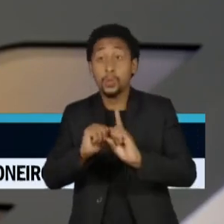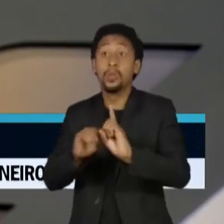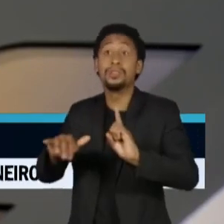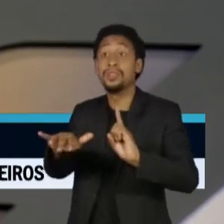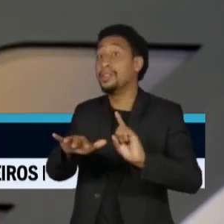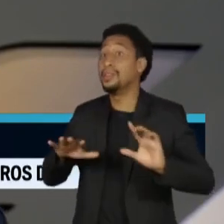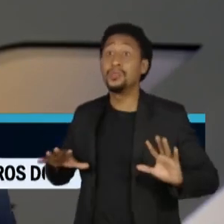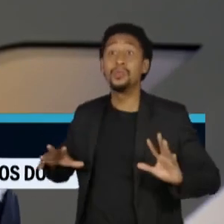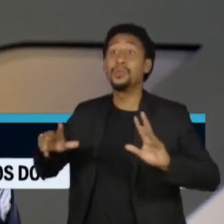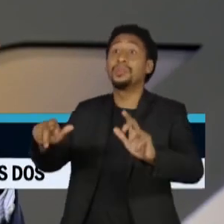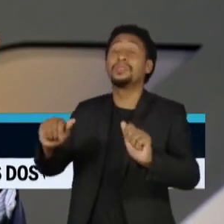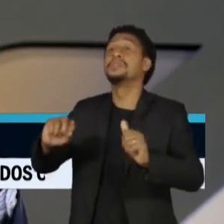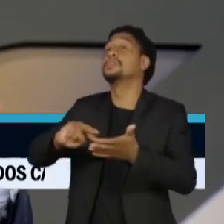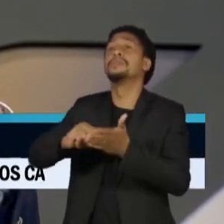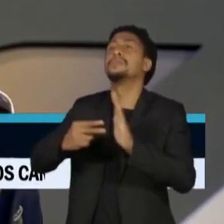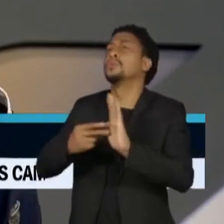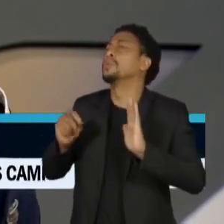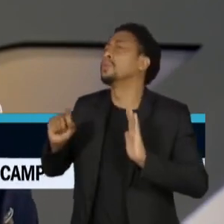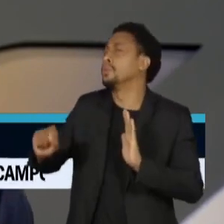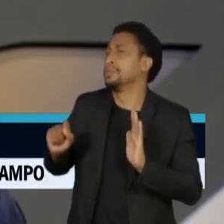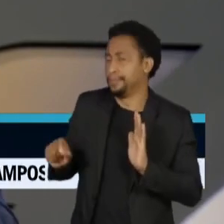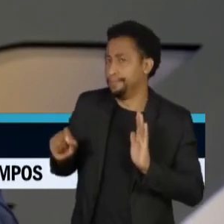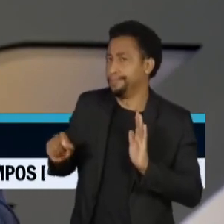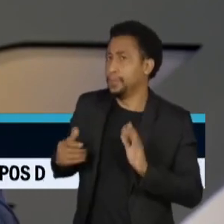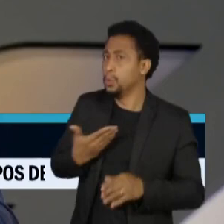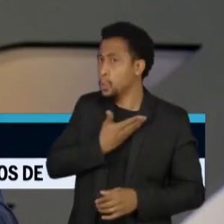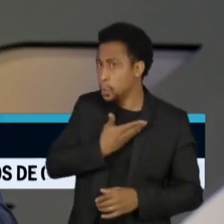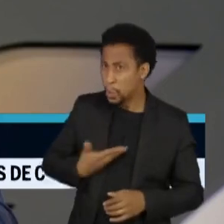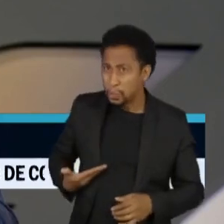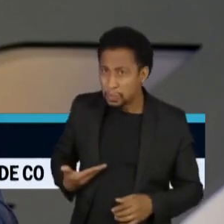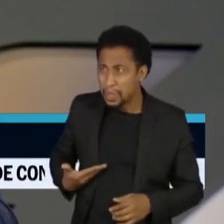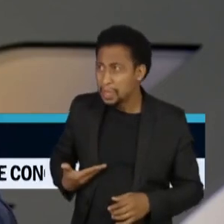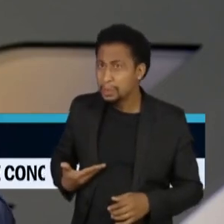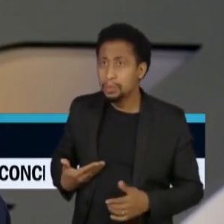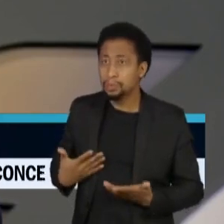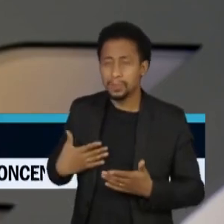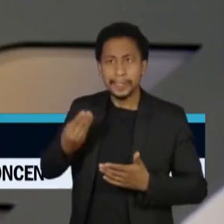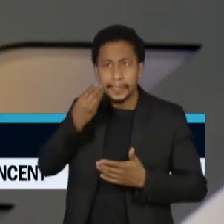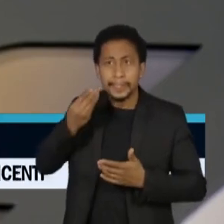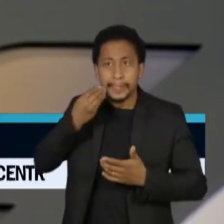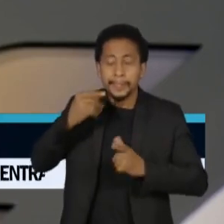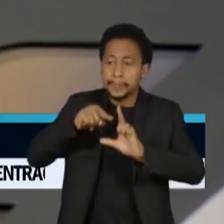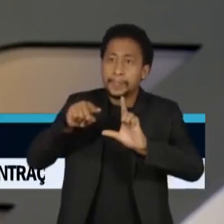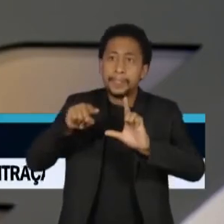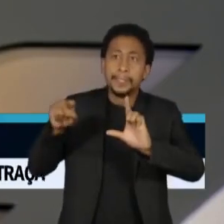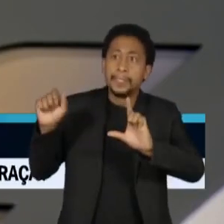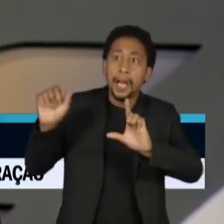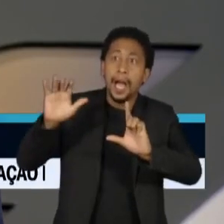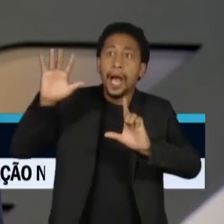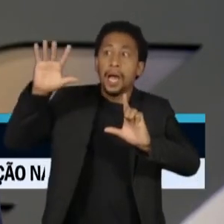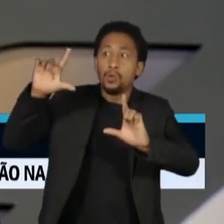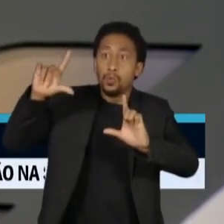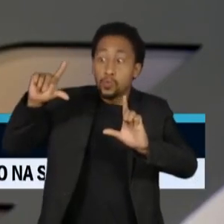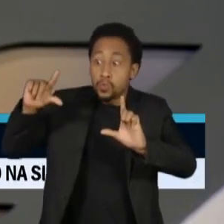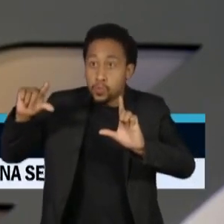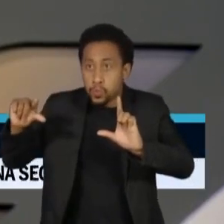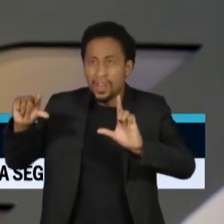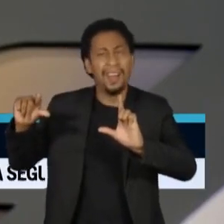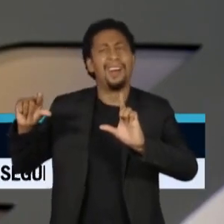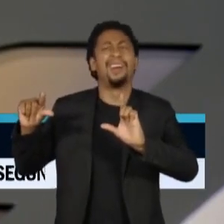ser menos rigoroso para trazer a inflação para baixo. O Banco